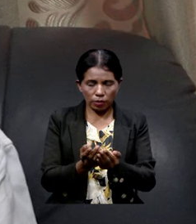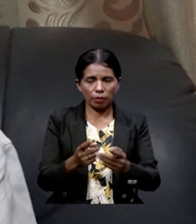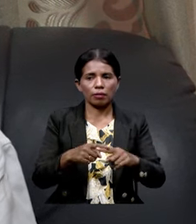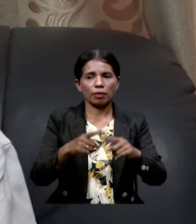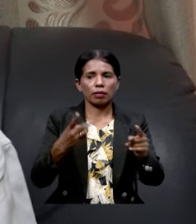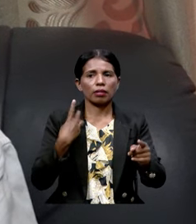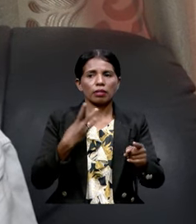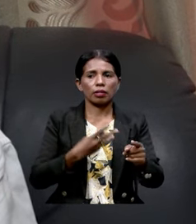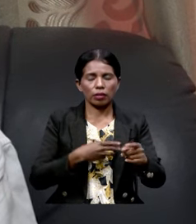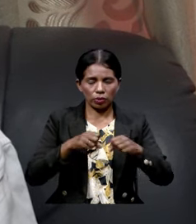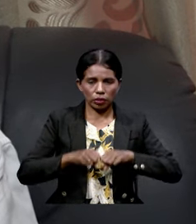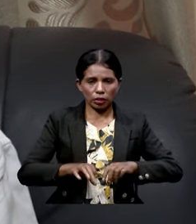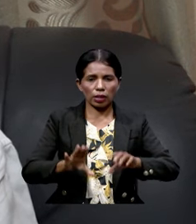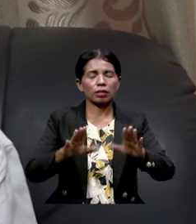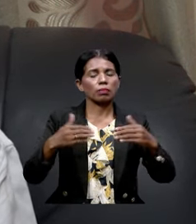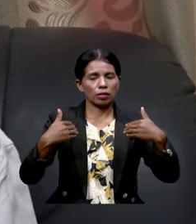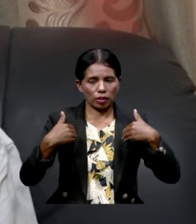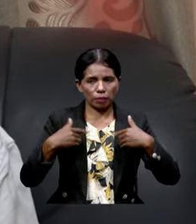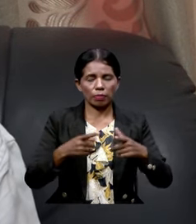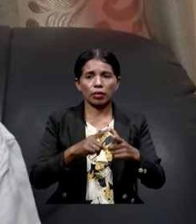marittima usi ta se mo si ha ela.